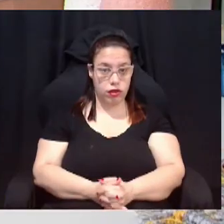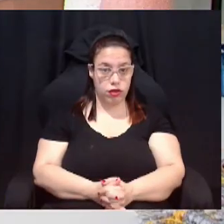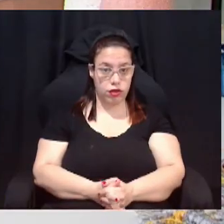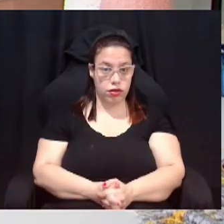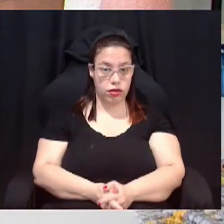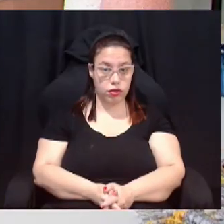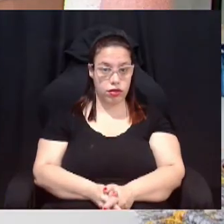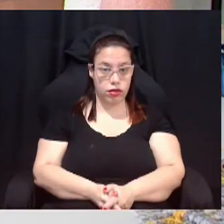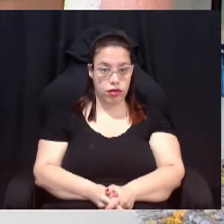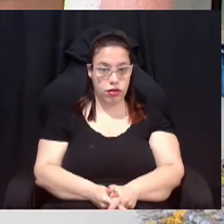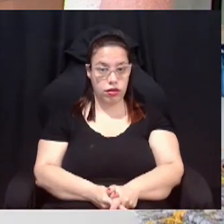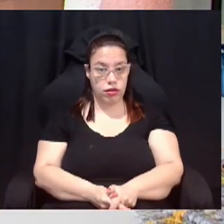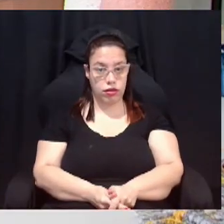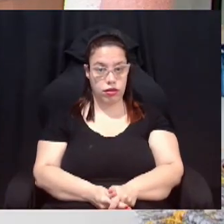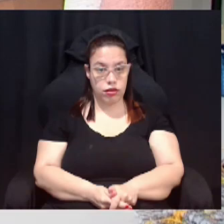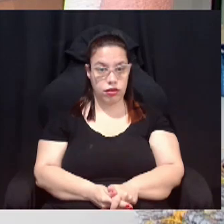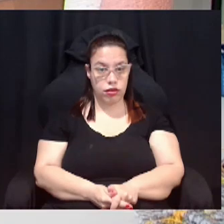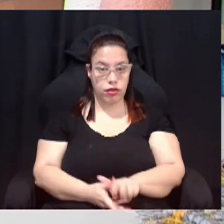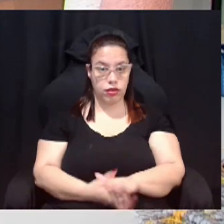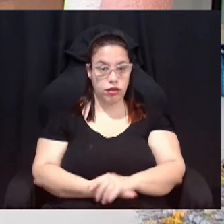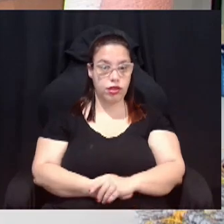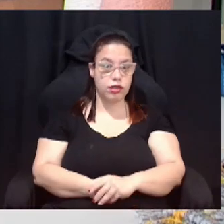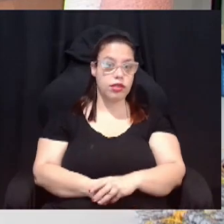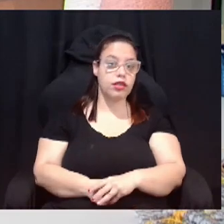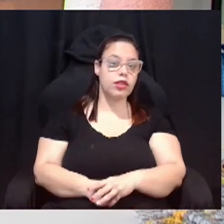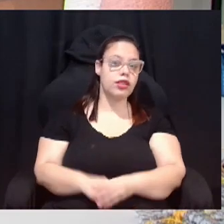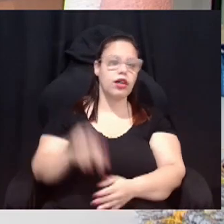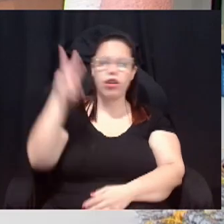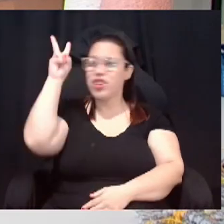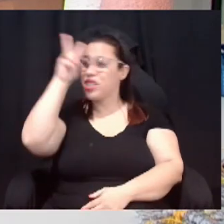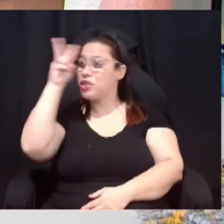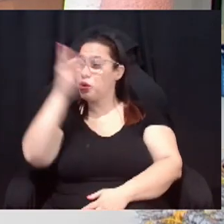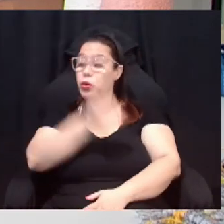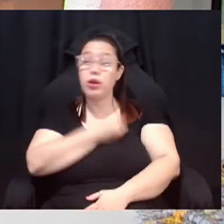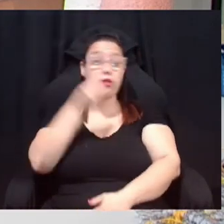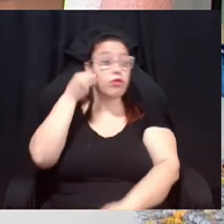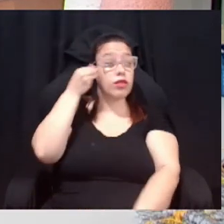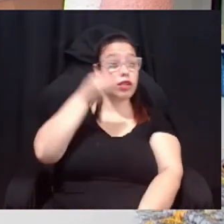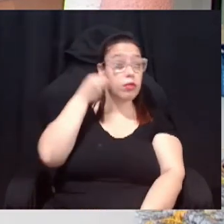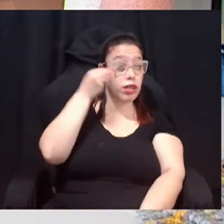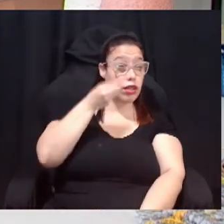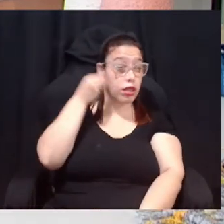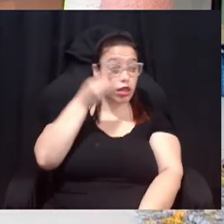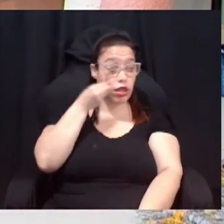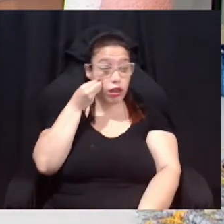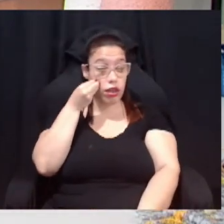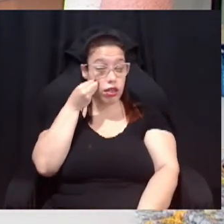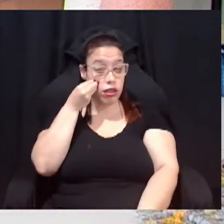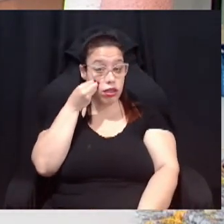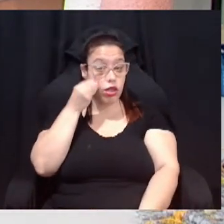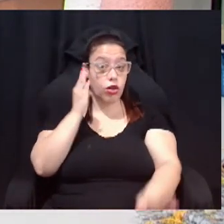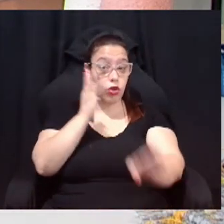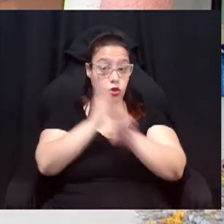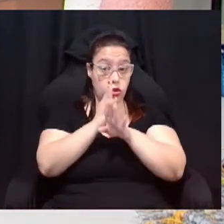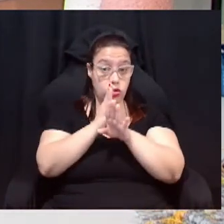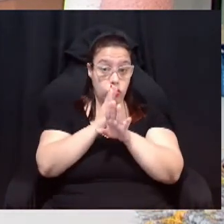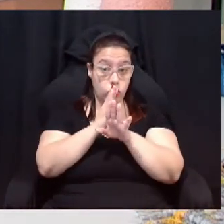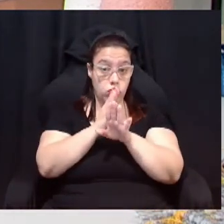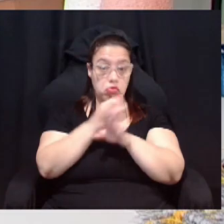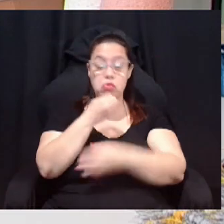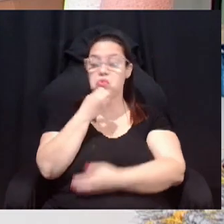trabalho é baseado nessa troca. De É uma histórias, de bênção. experiências, sim. Ó, cheguei num tamanho bom